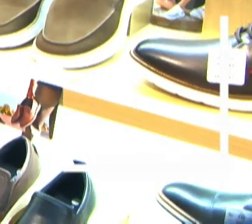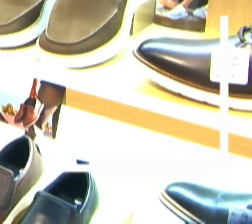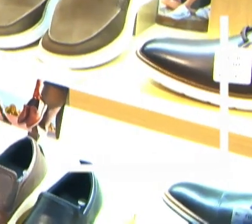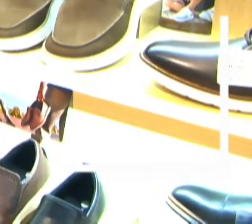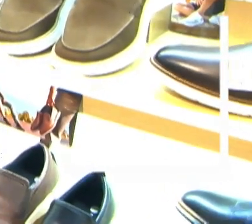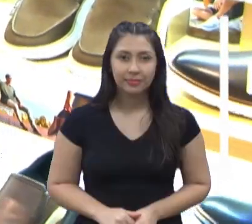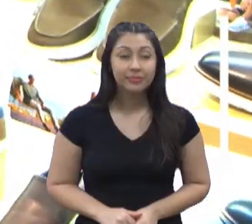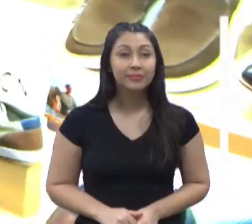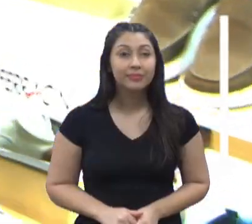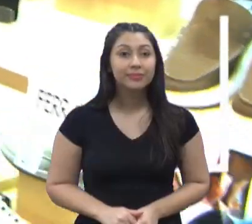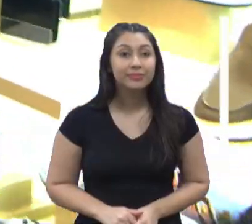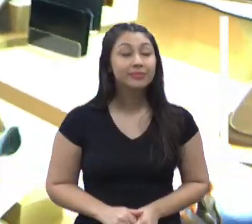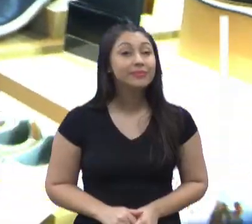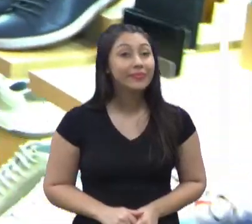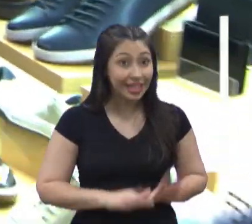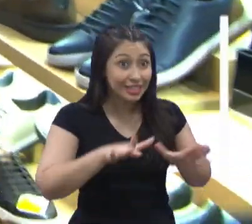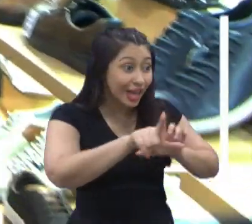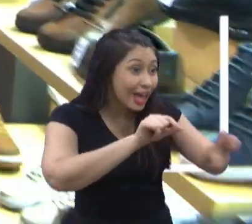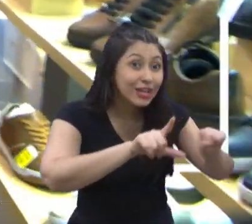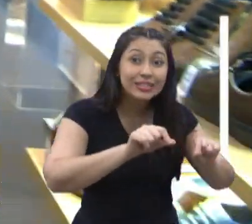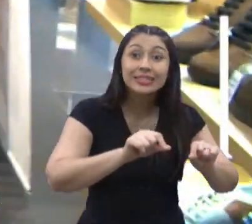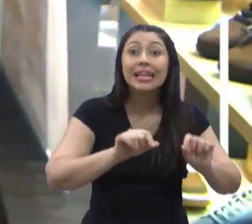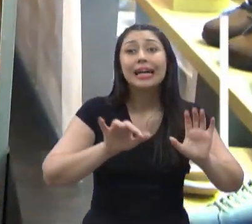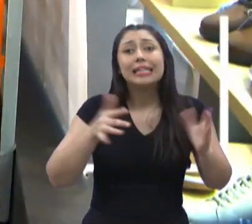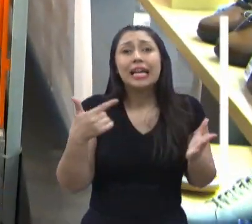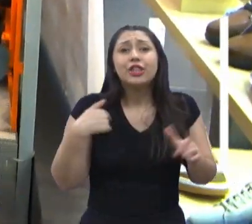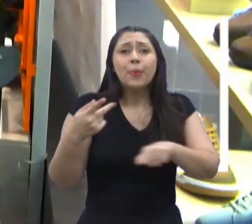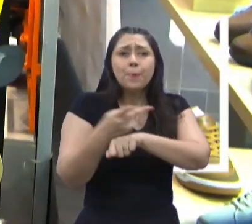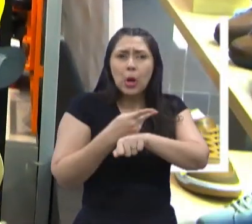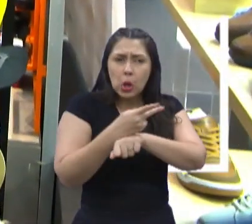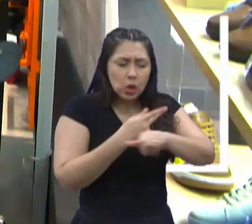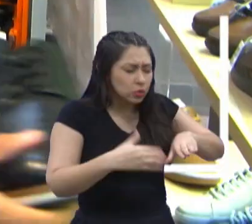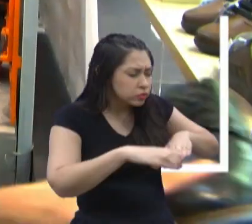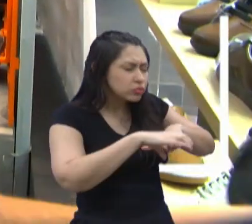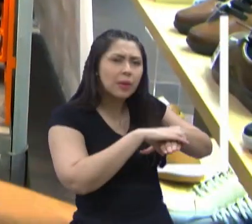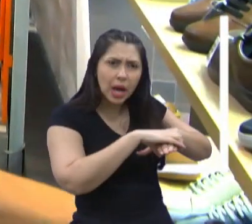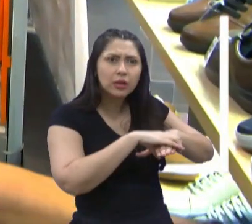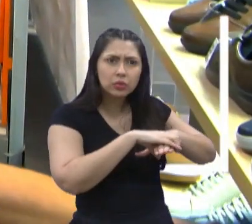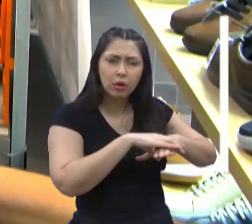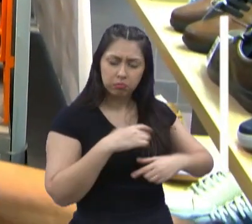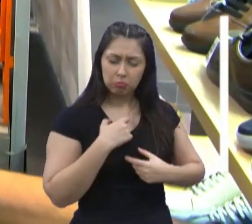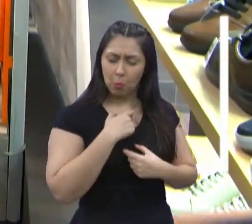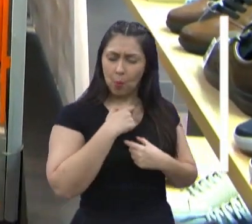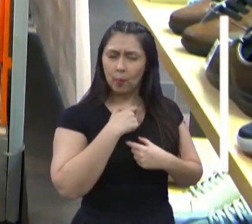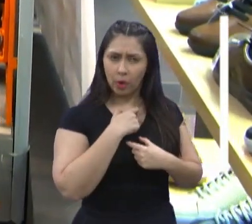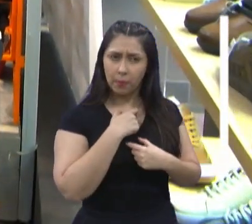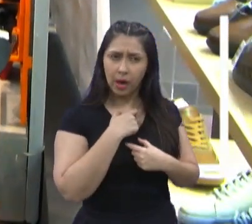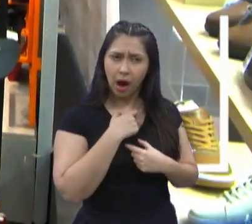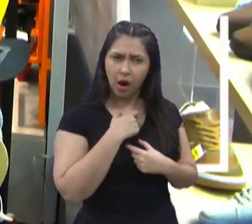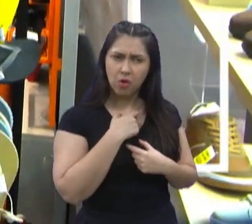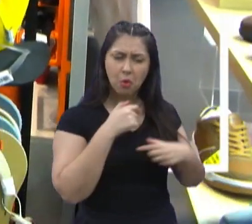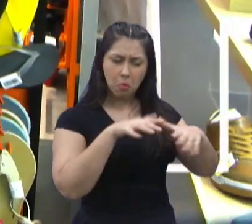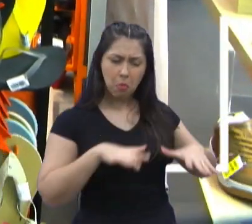E aí, Matheus, já fez a sua escolha? Então, Ronaldo, eu estou procurando um sapato mais social, mais formal, para um ambiente